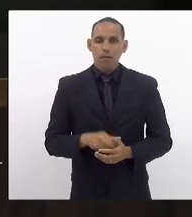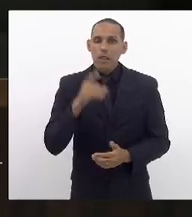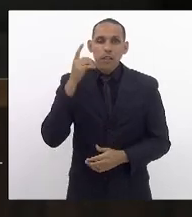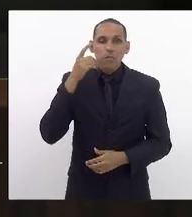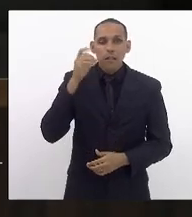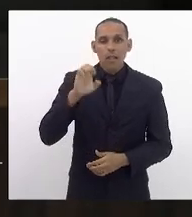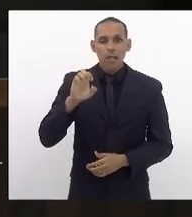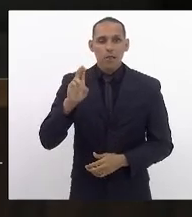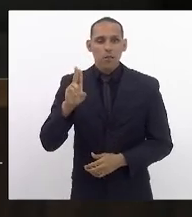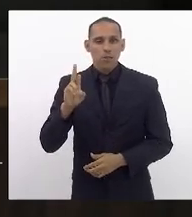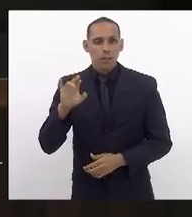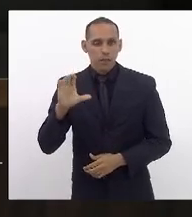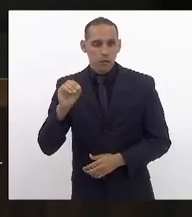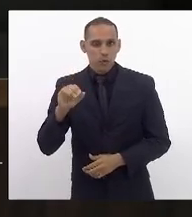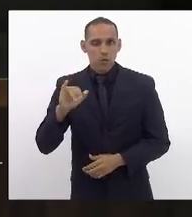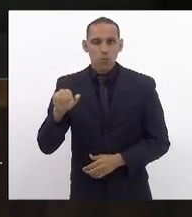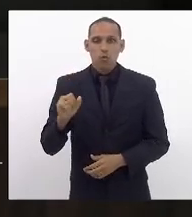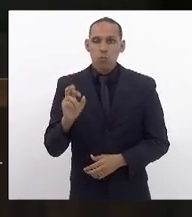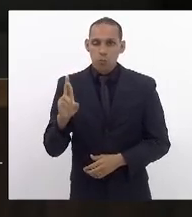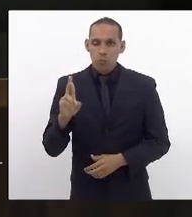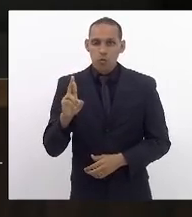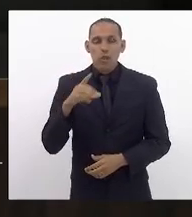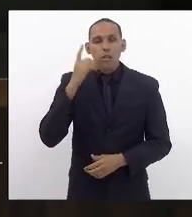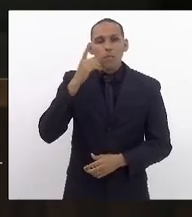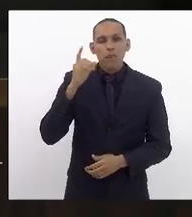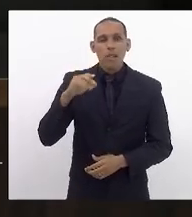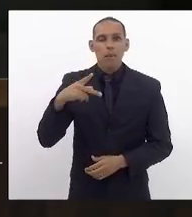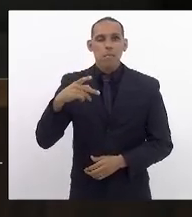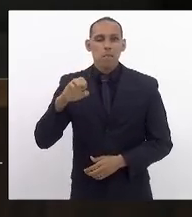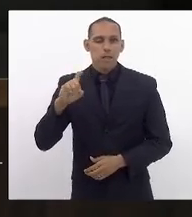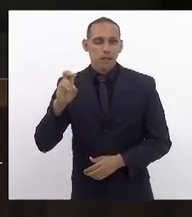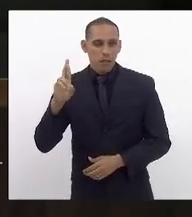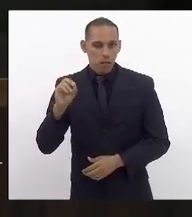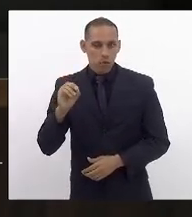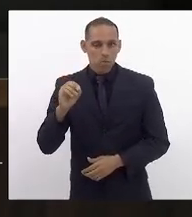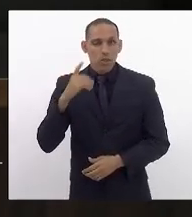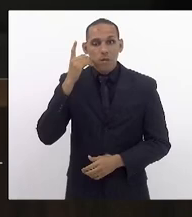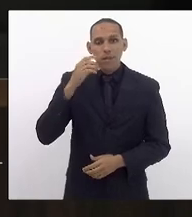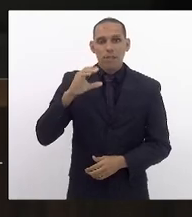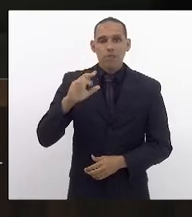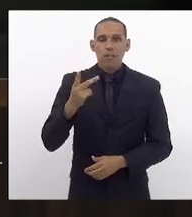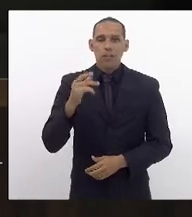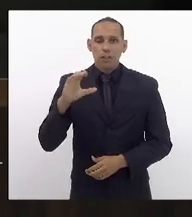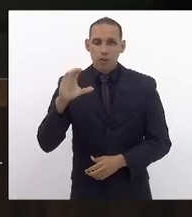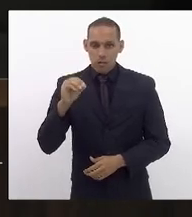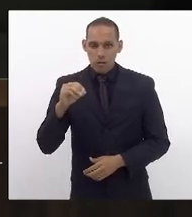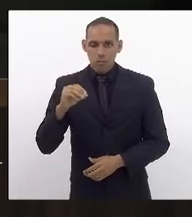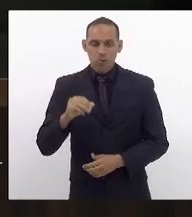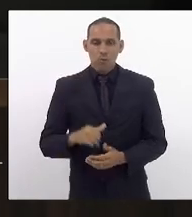Deputado Eurico Júnior. Deputado Pedro Ricardo. Deputado Chico Machado.